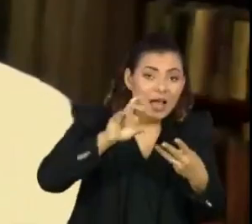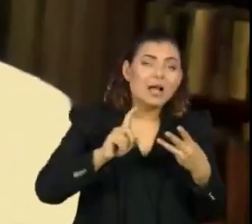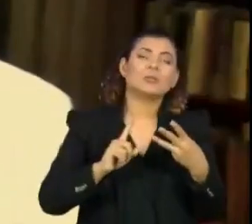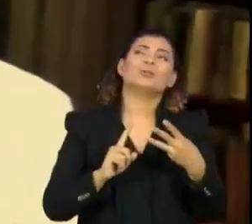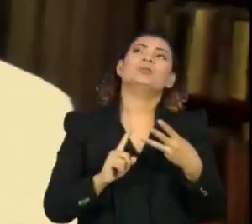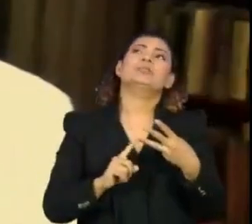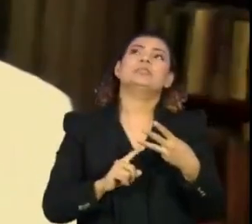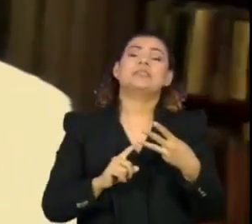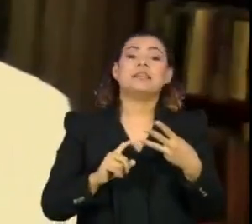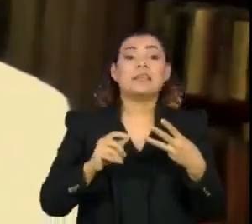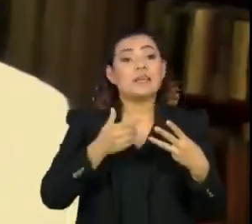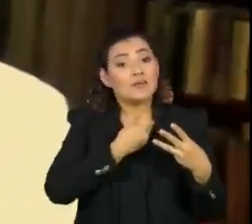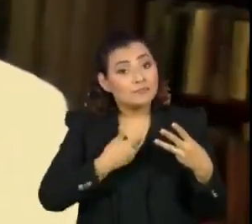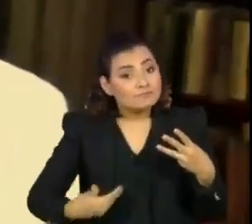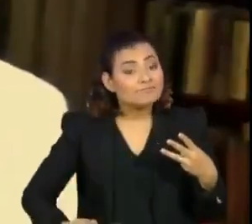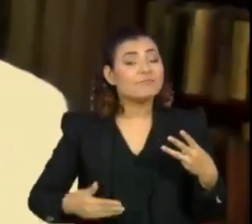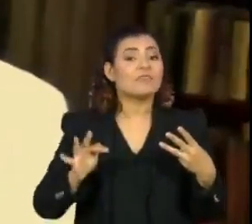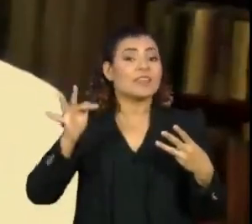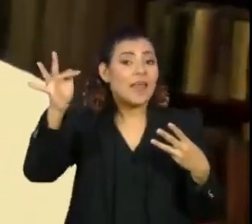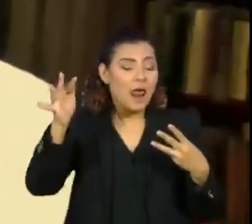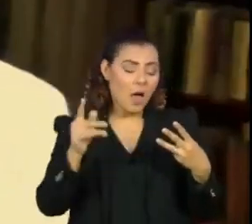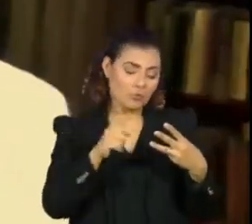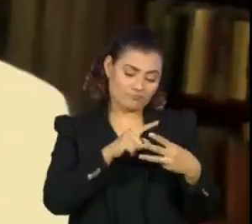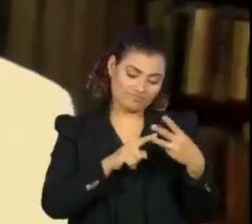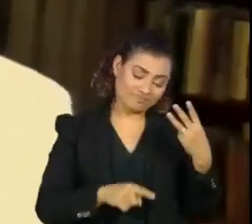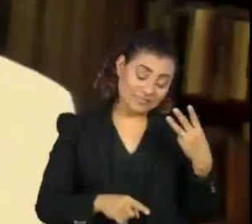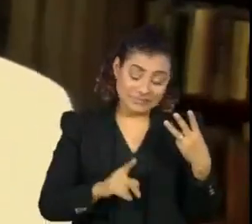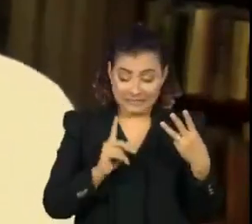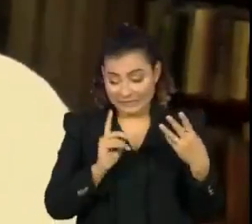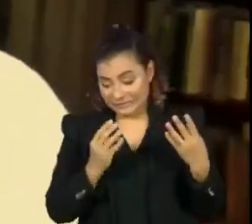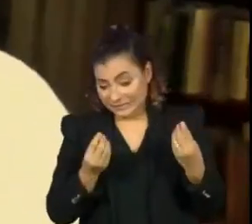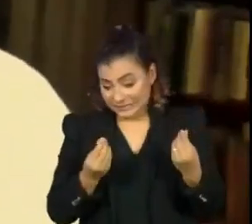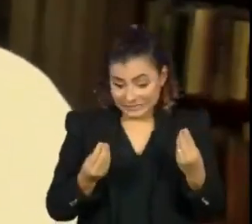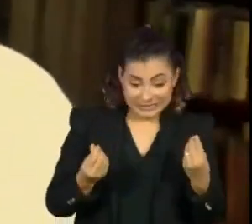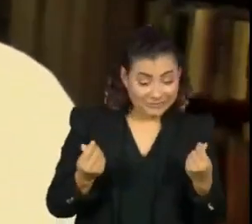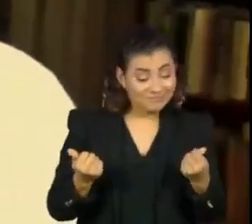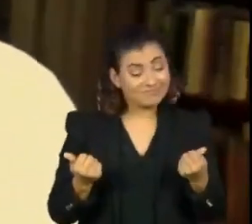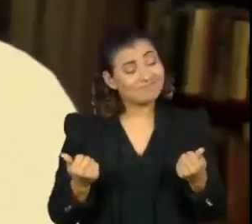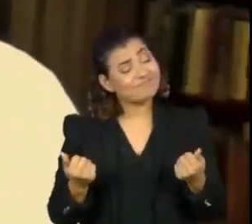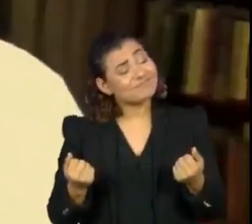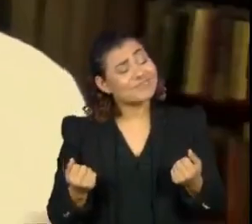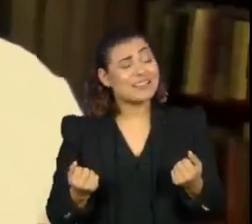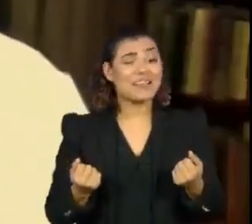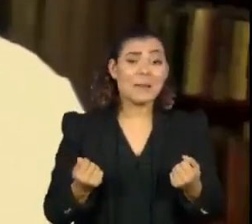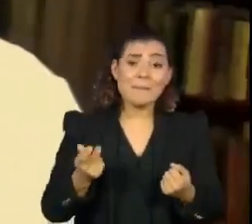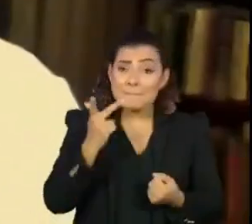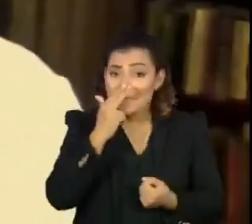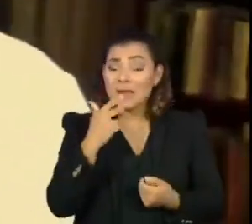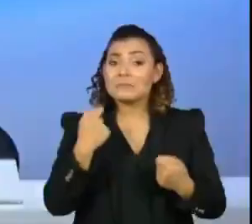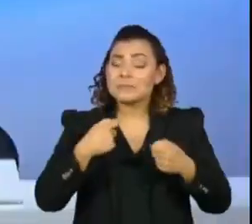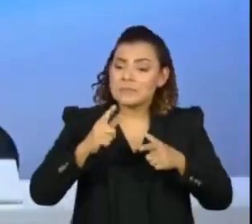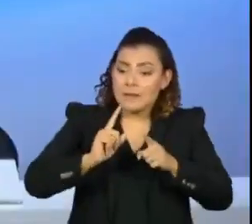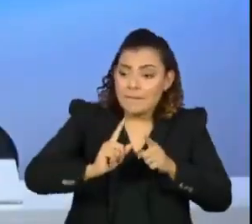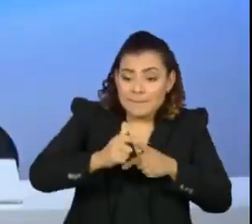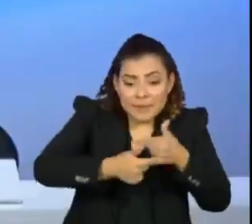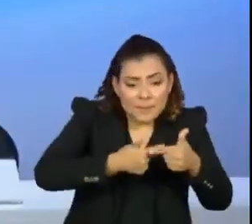estados e União, que naturalmente precisa ser